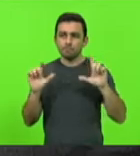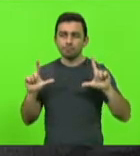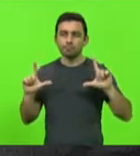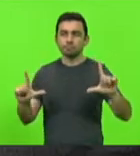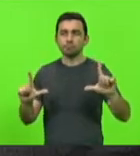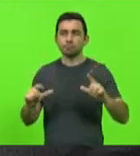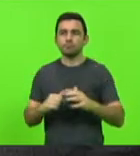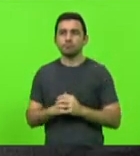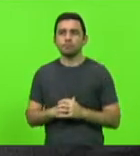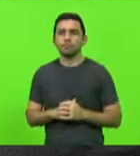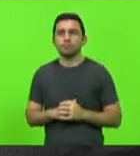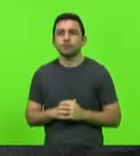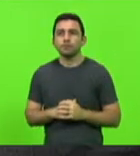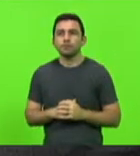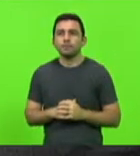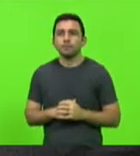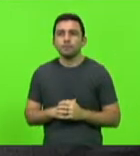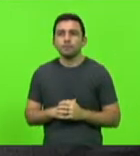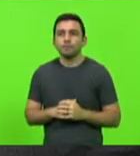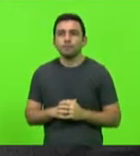ali,